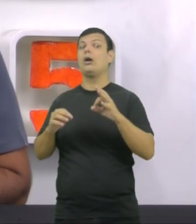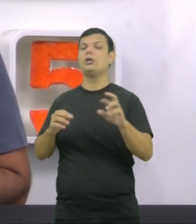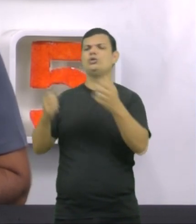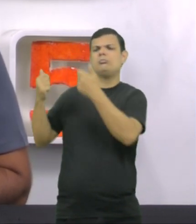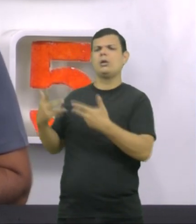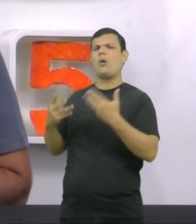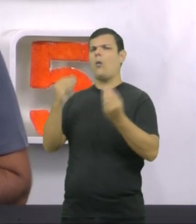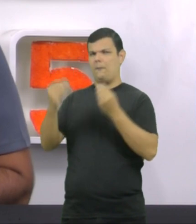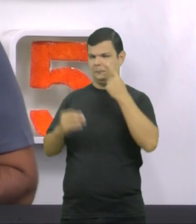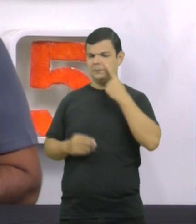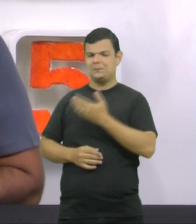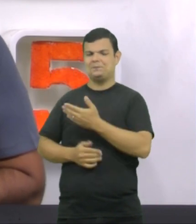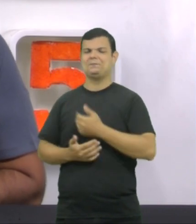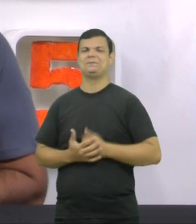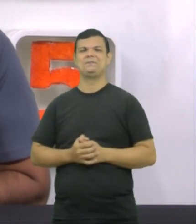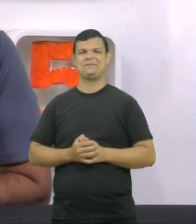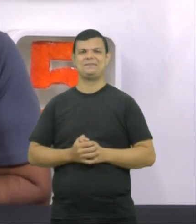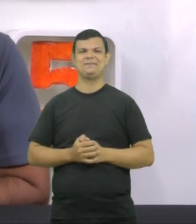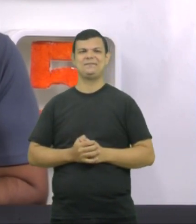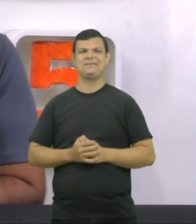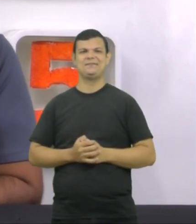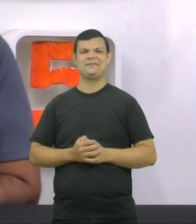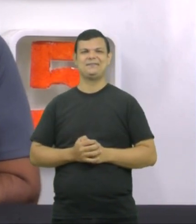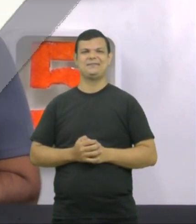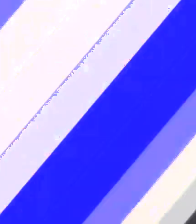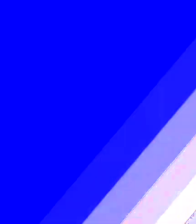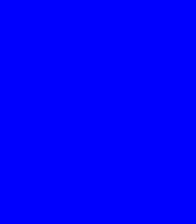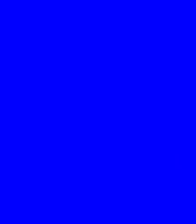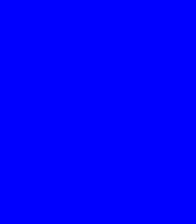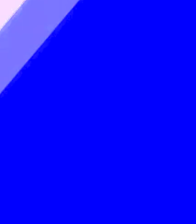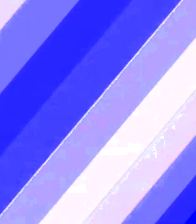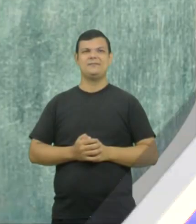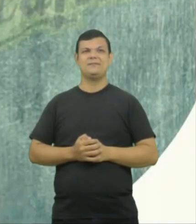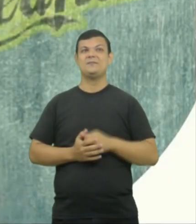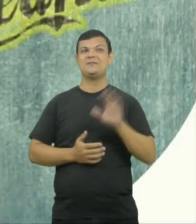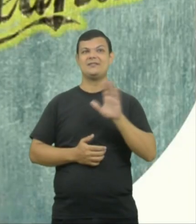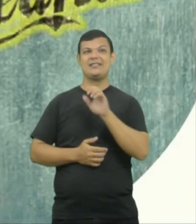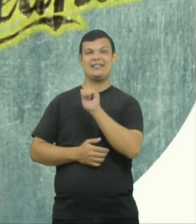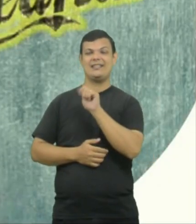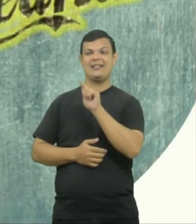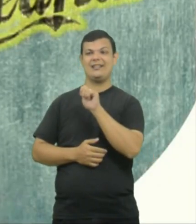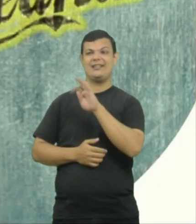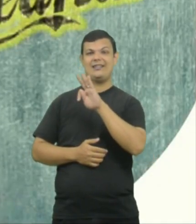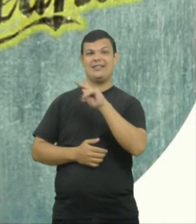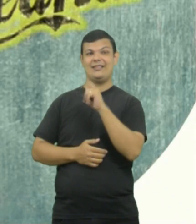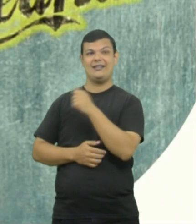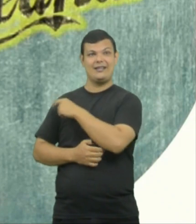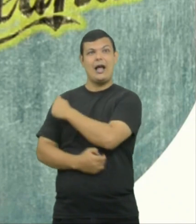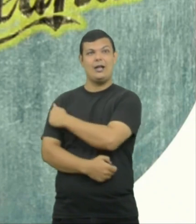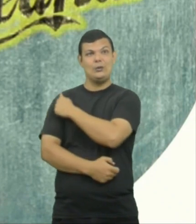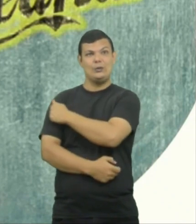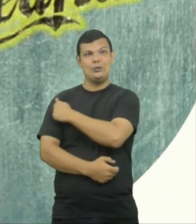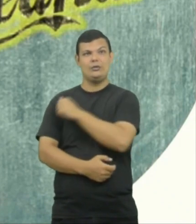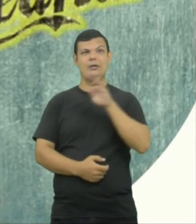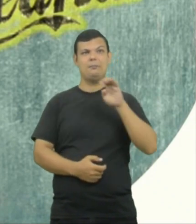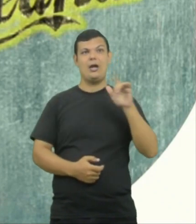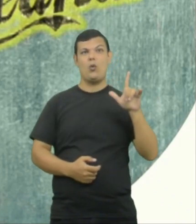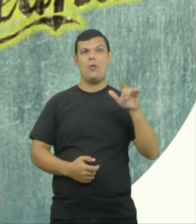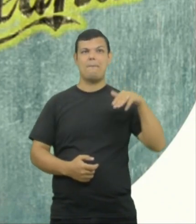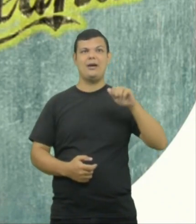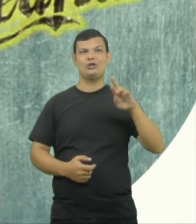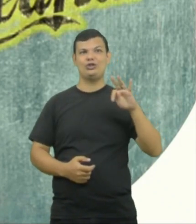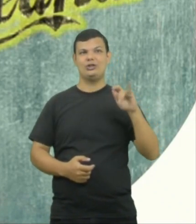de alunos que moram e estudam lá na ilha, tá certo? Quem vai participar hoje é a aluna Agatha Sara. Observem muito